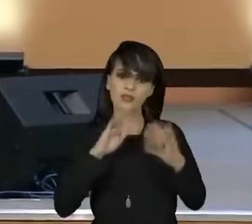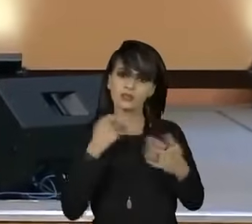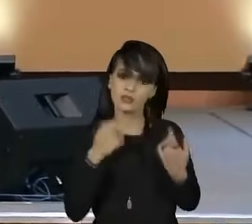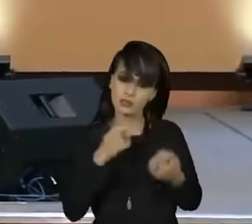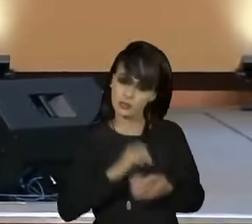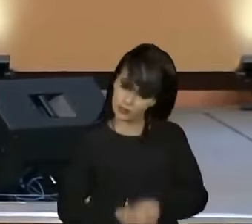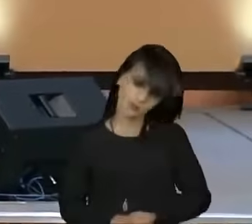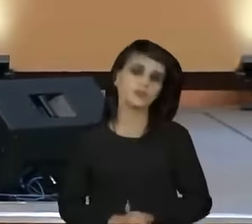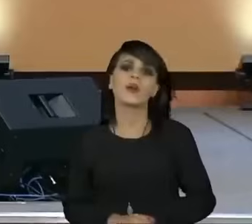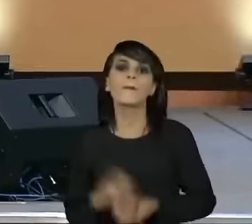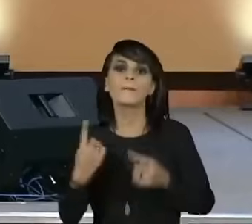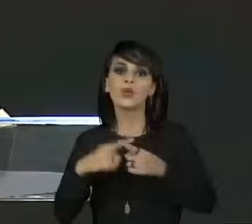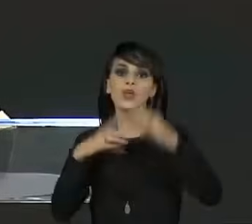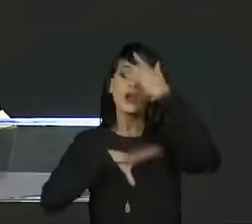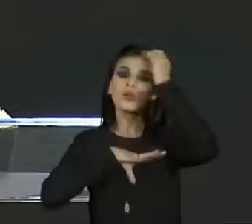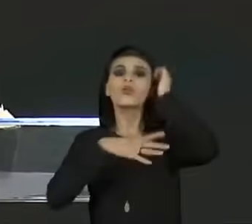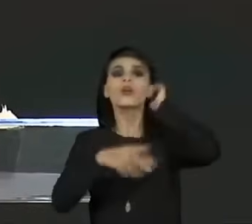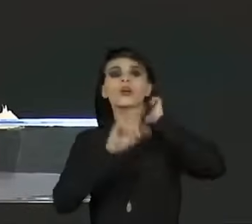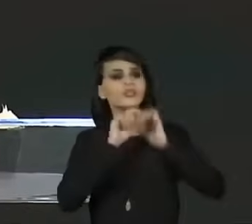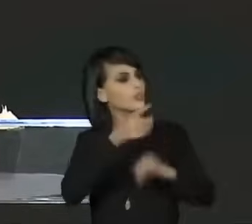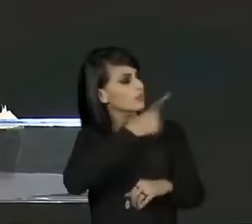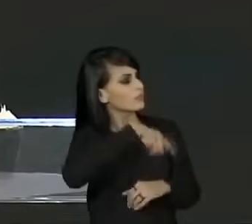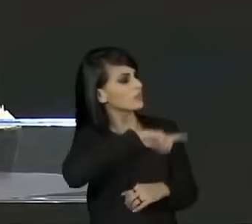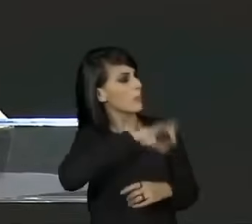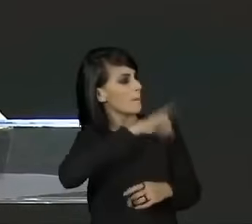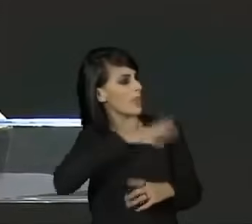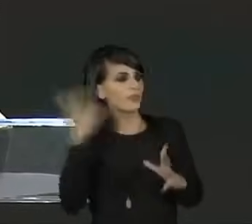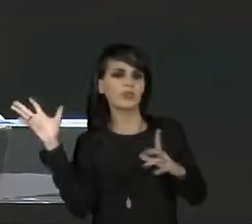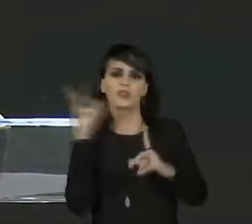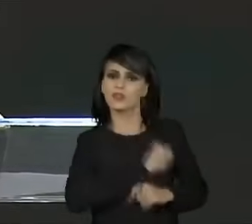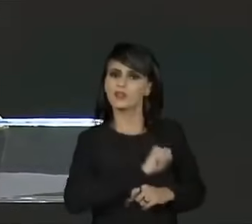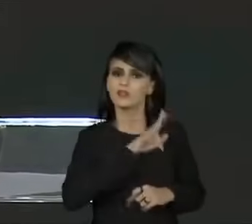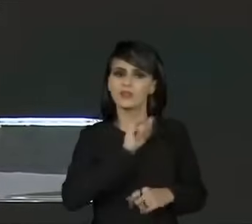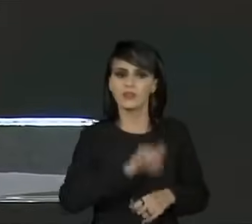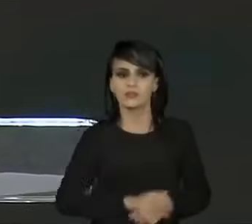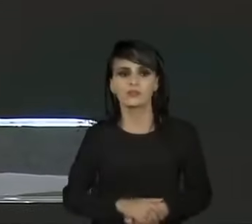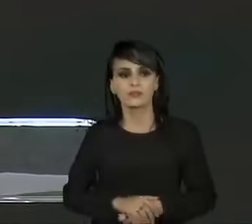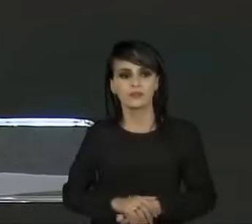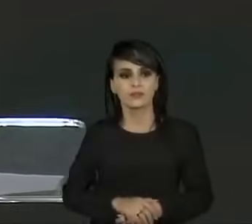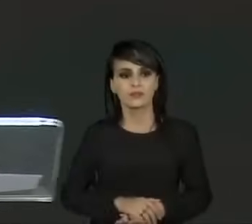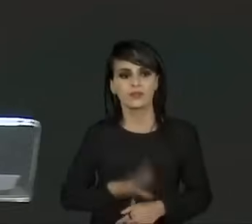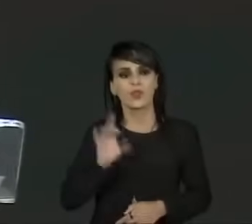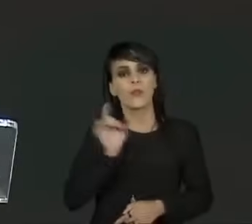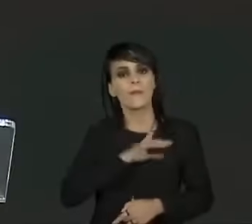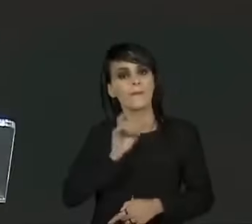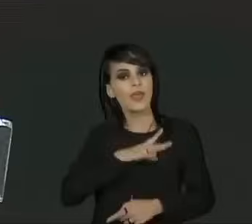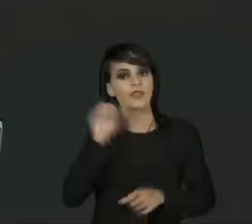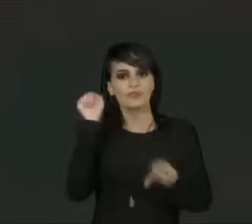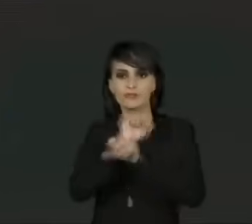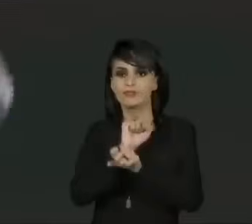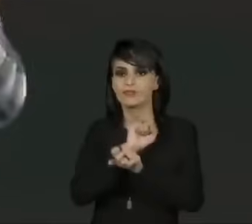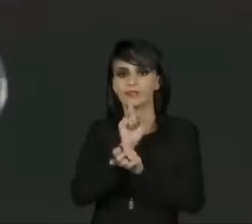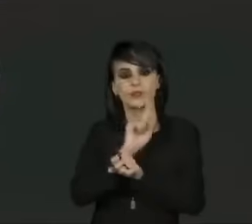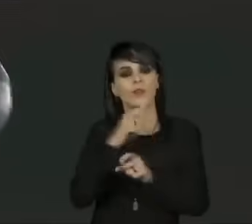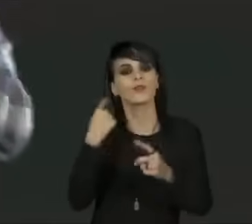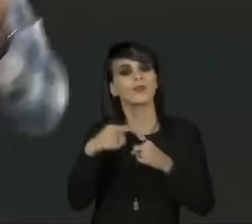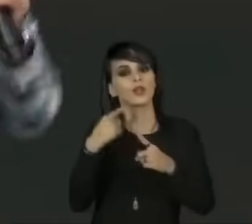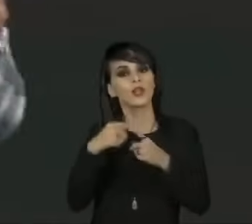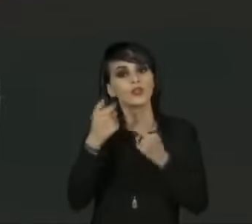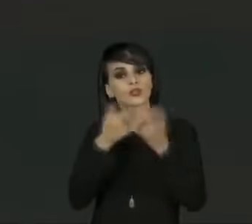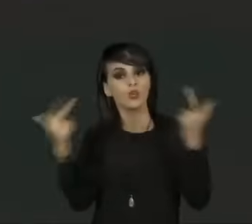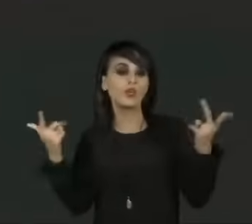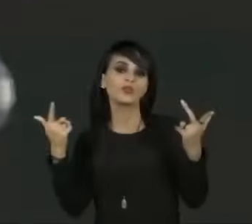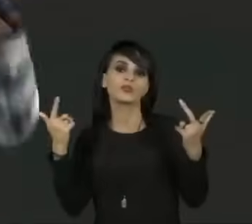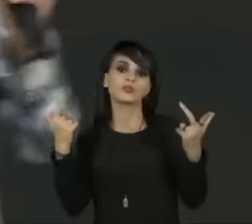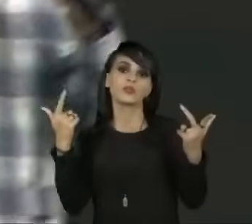meda porque a coragem você vai derrubar o medo o medo não vai te paralisar uma das coisas mais